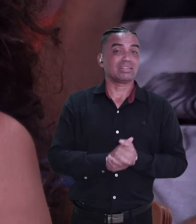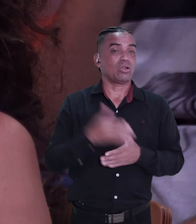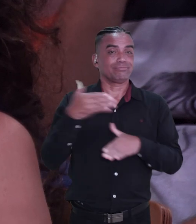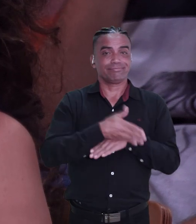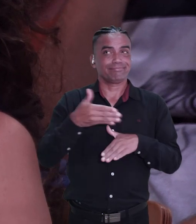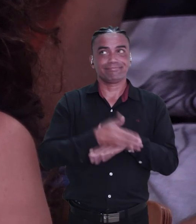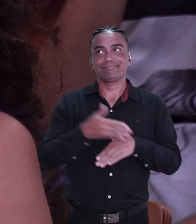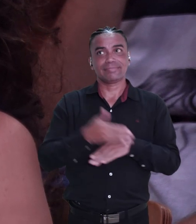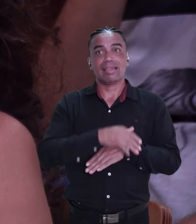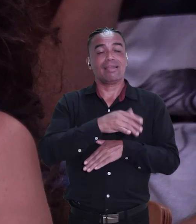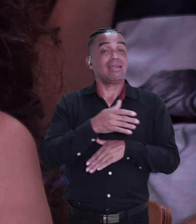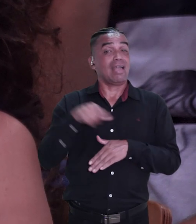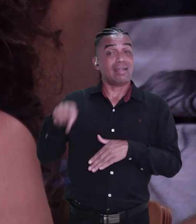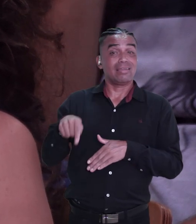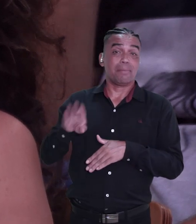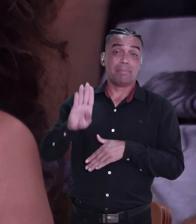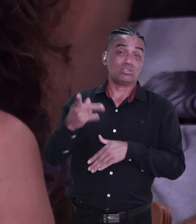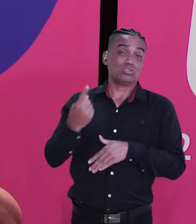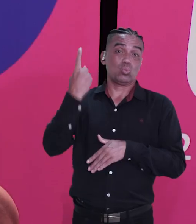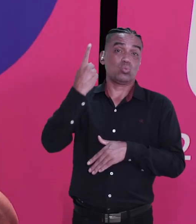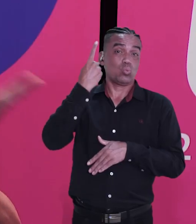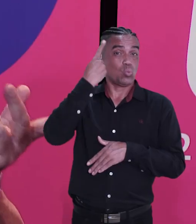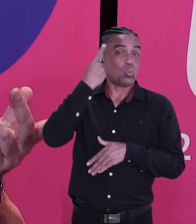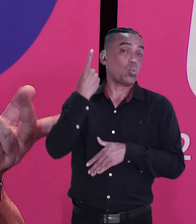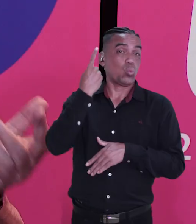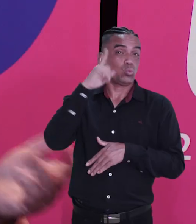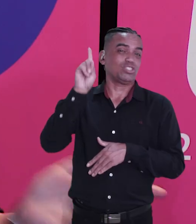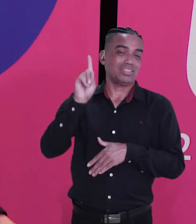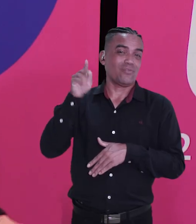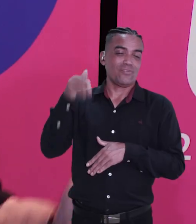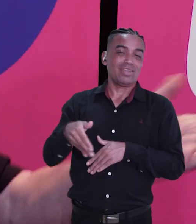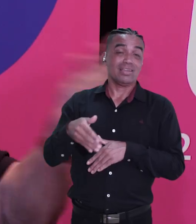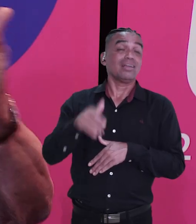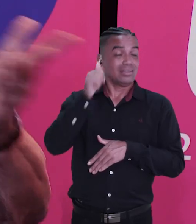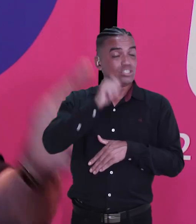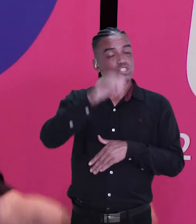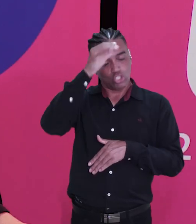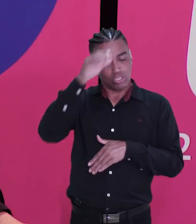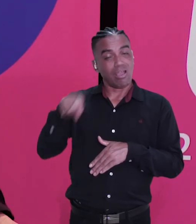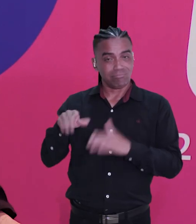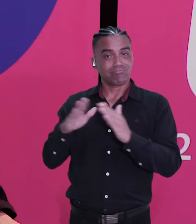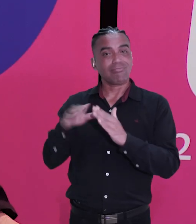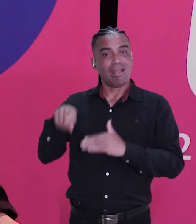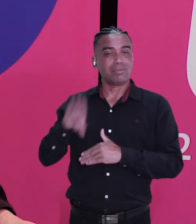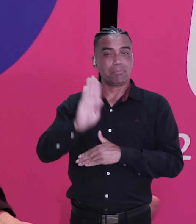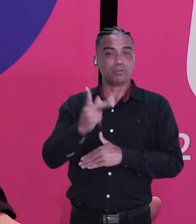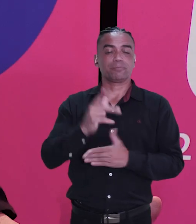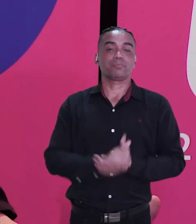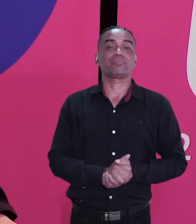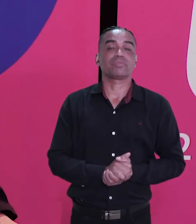lá, 10 vezes até os 10 anos de idade, e só tinha vindo aqui em Belo Horizonte uma vez, né? Onde, por acaso, tinha uma tia também aqui.